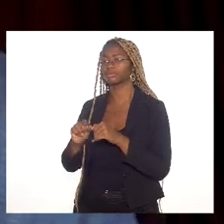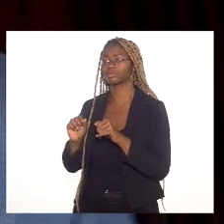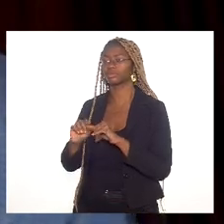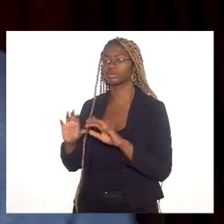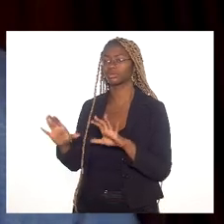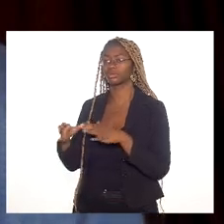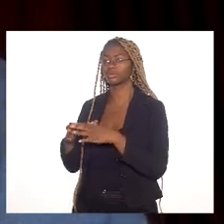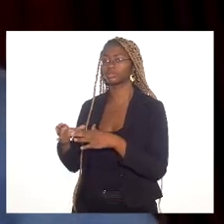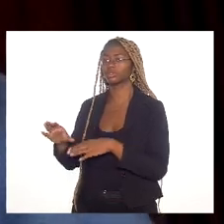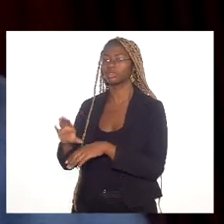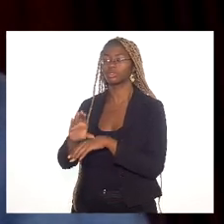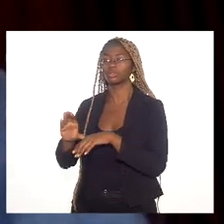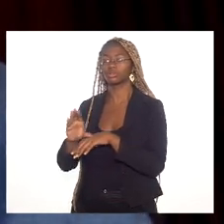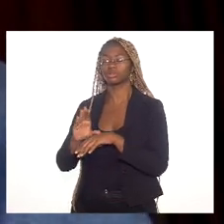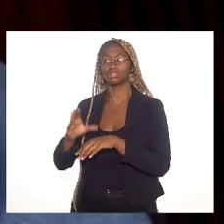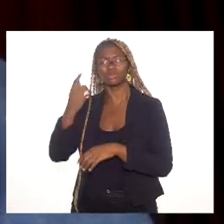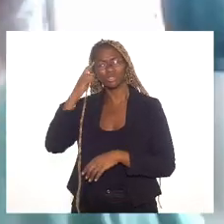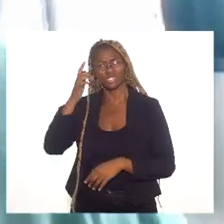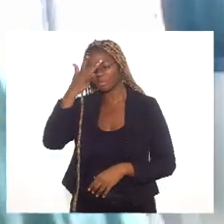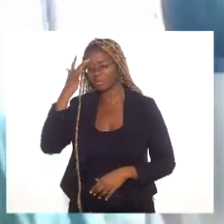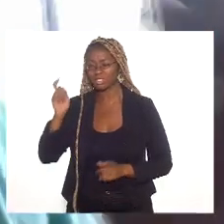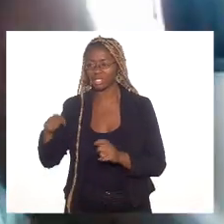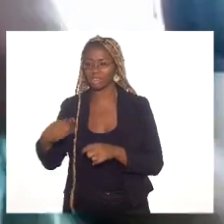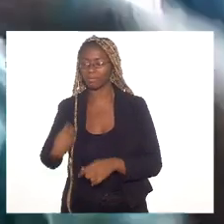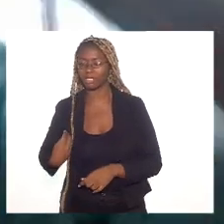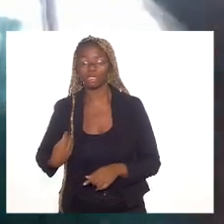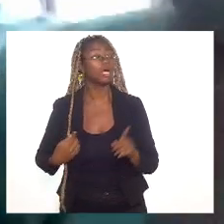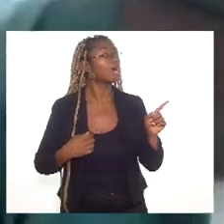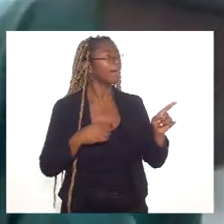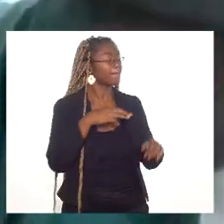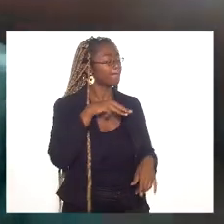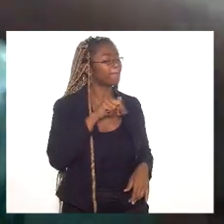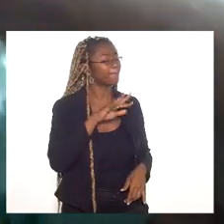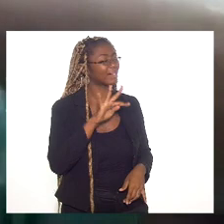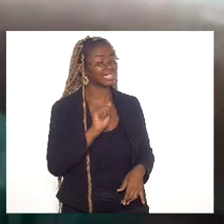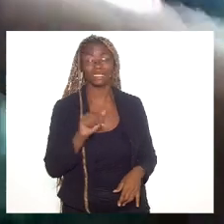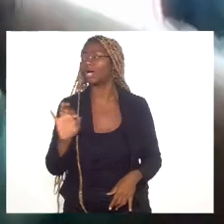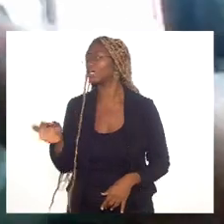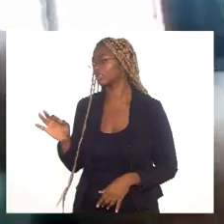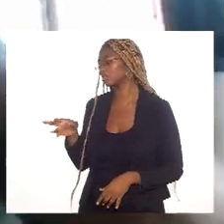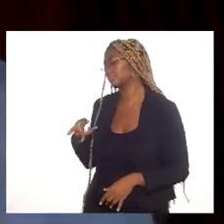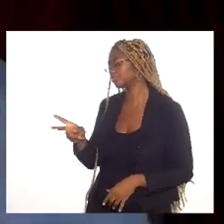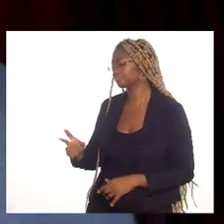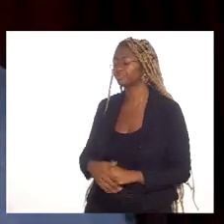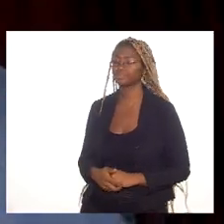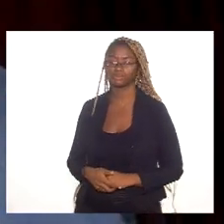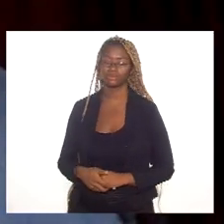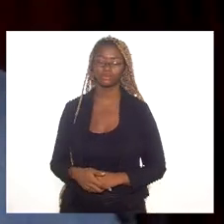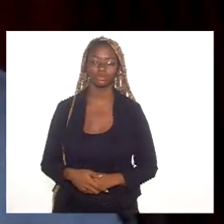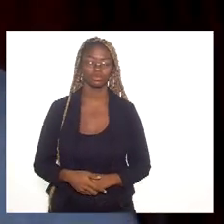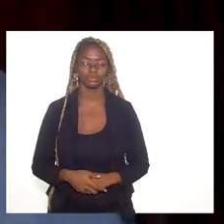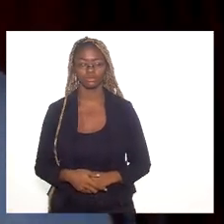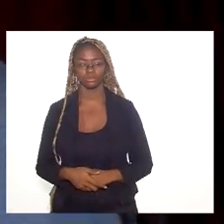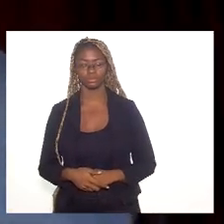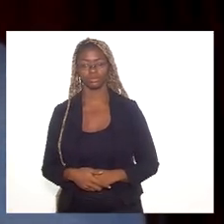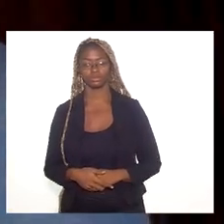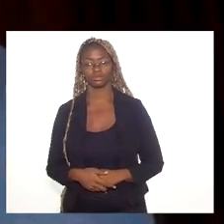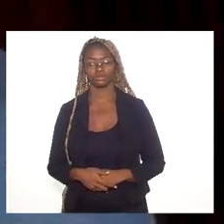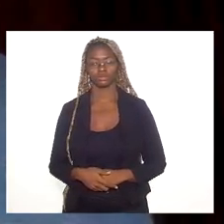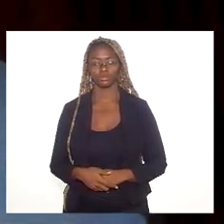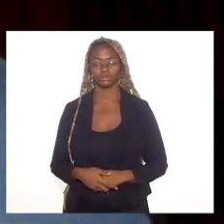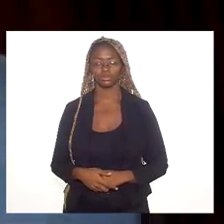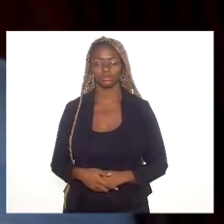também, não sei mais quem pode participar. Marta Rocha estava. Marta Rocha. Avançamos. Eu sou um tom, eu me nomeio... Super